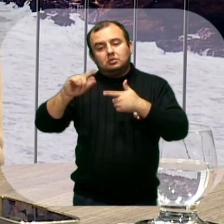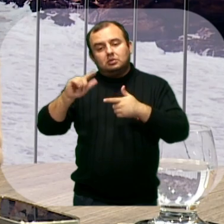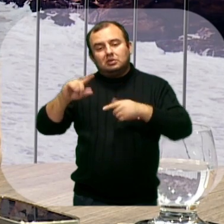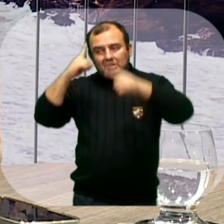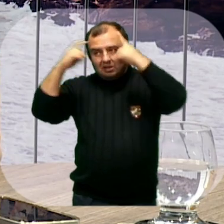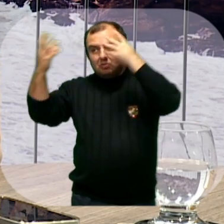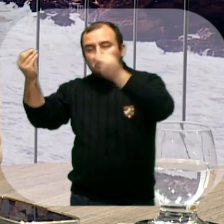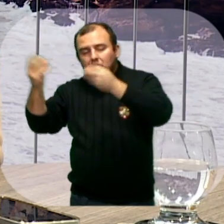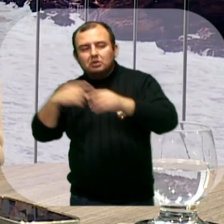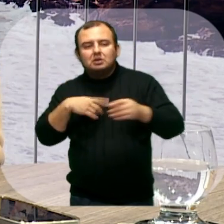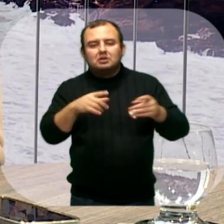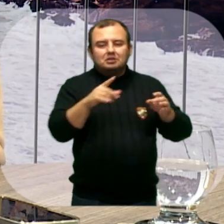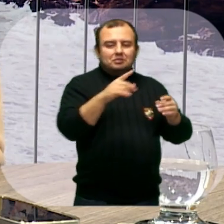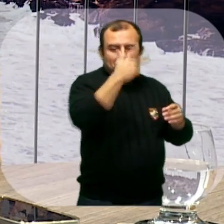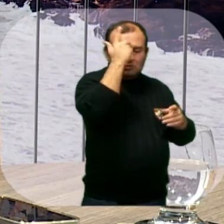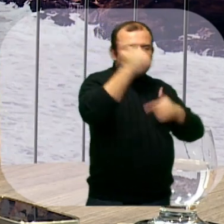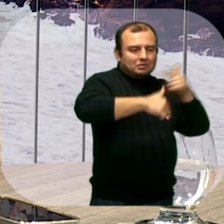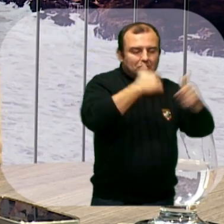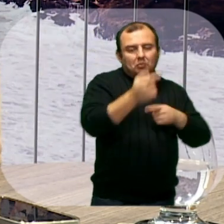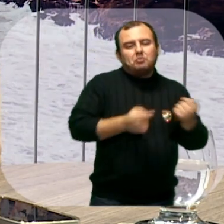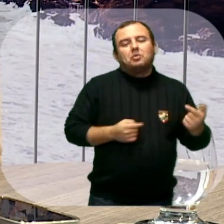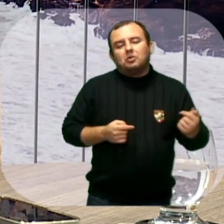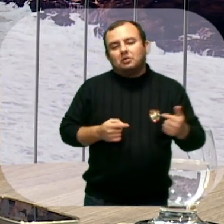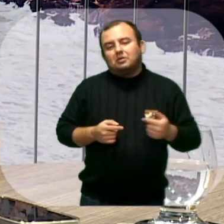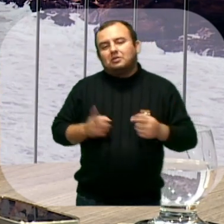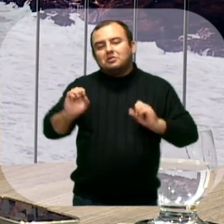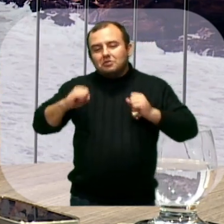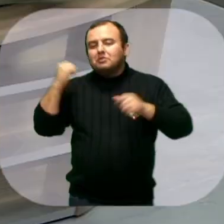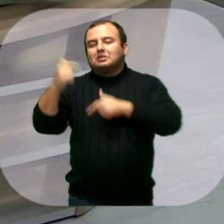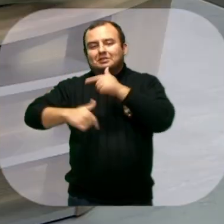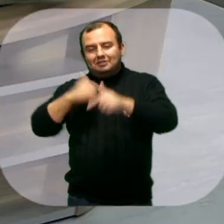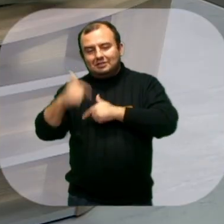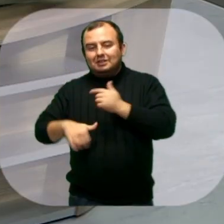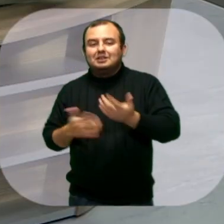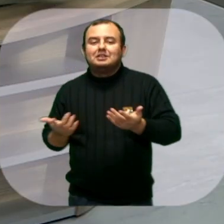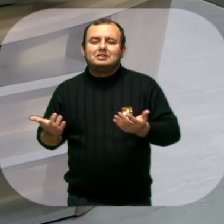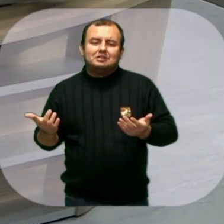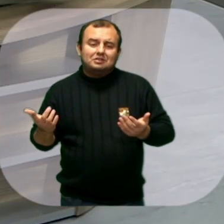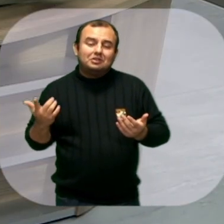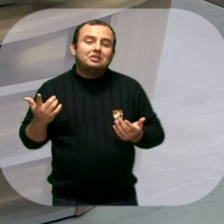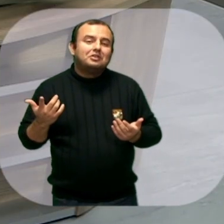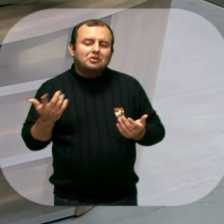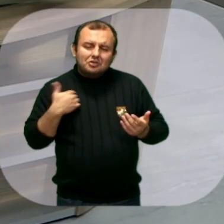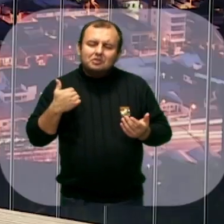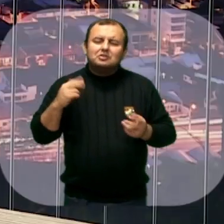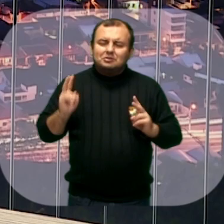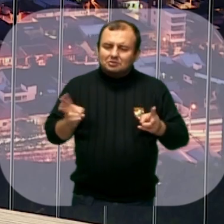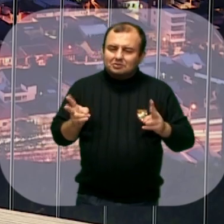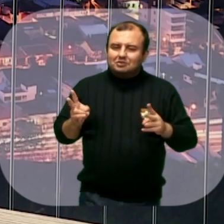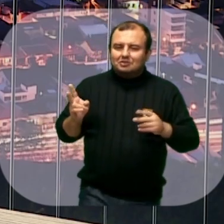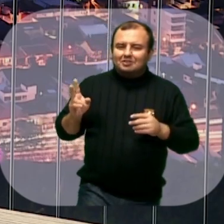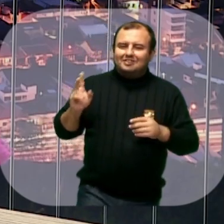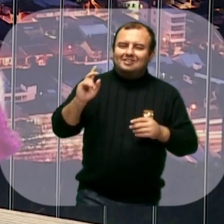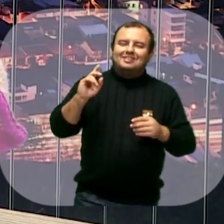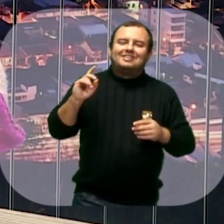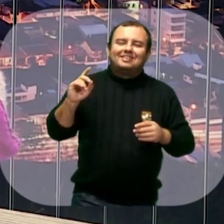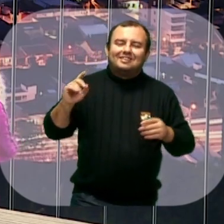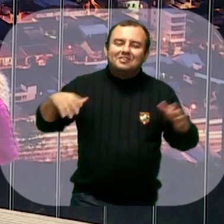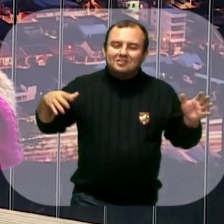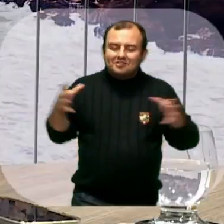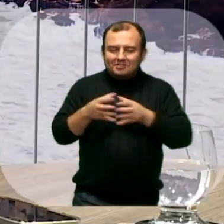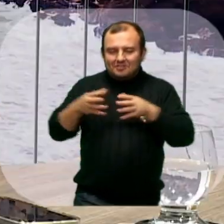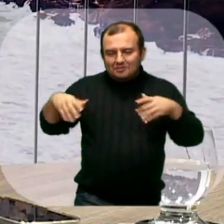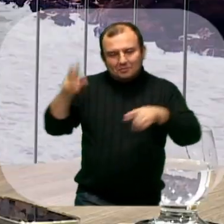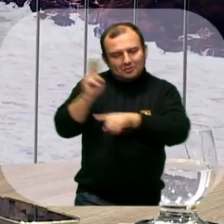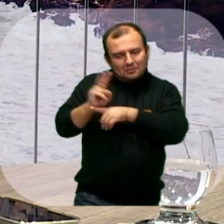mais ideia do que gente para colocar em prática, daí a gente quase morre fazendo. Mas vamos usar os guardiões para mais também. Para